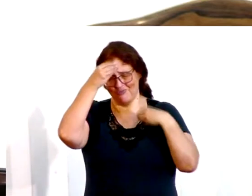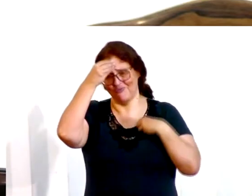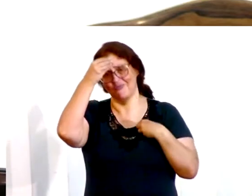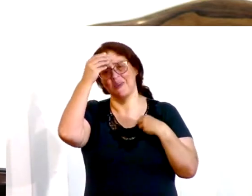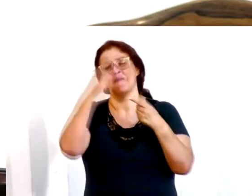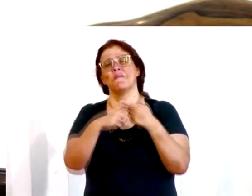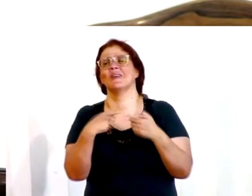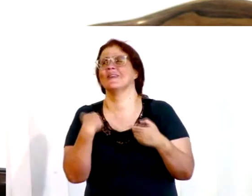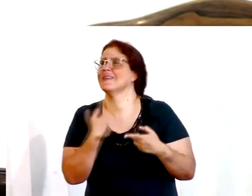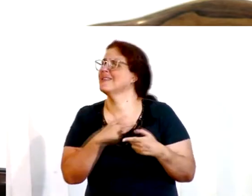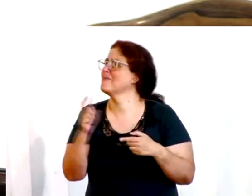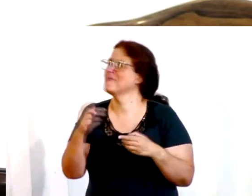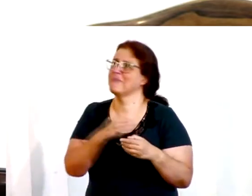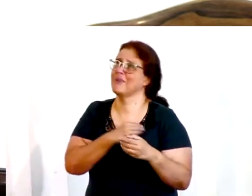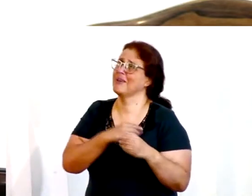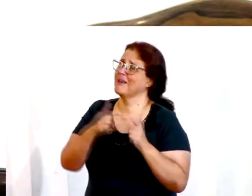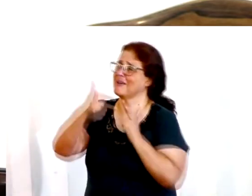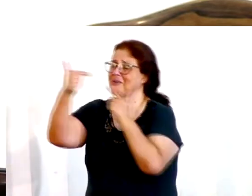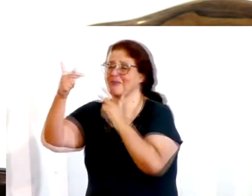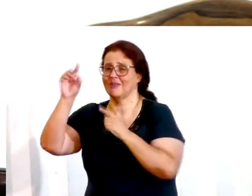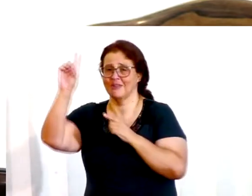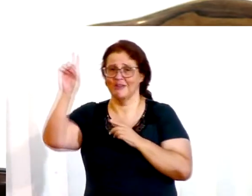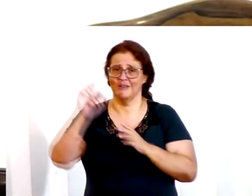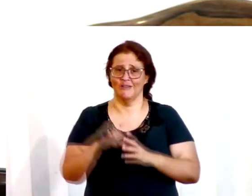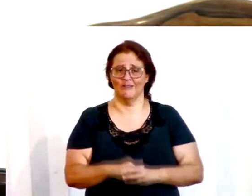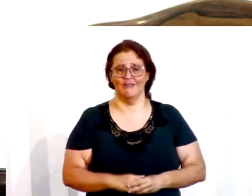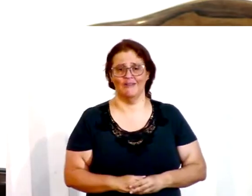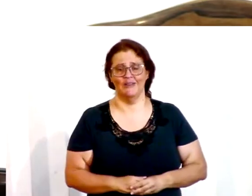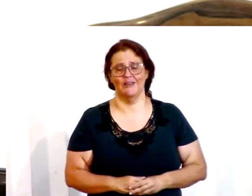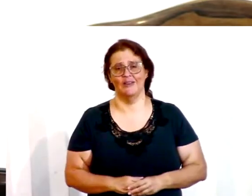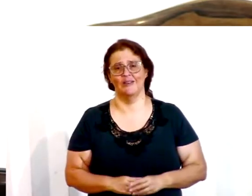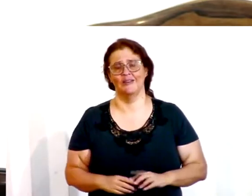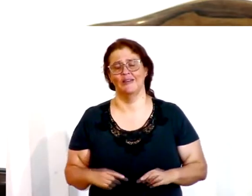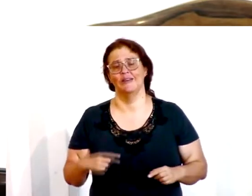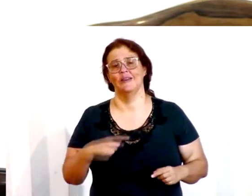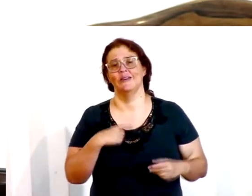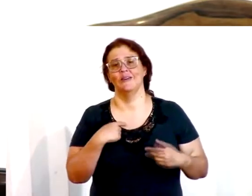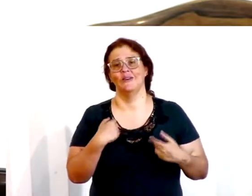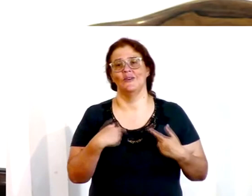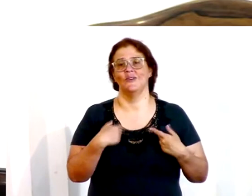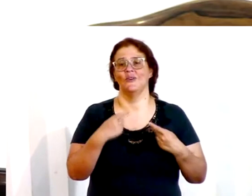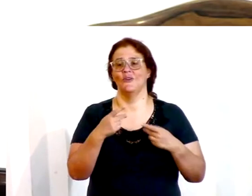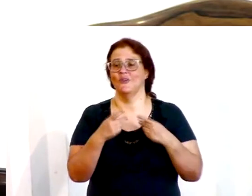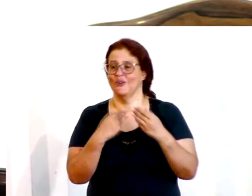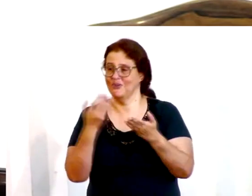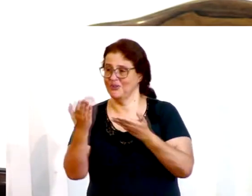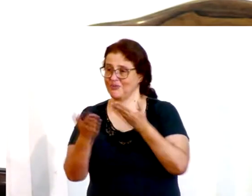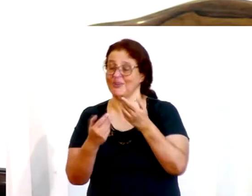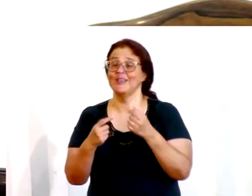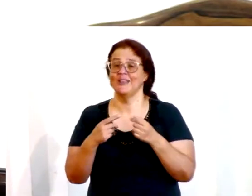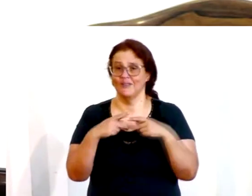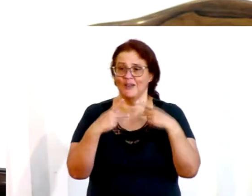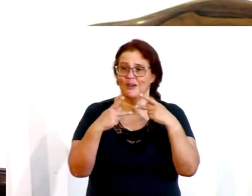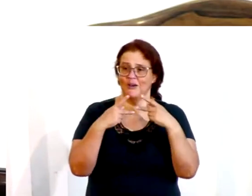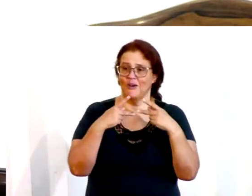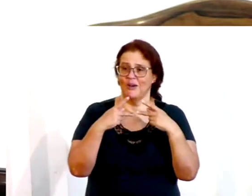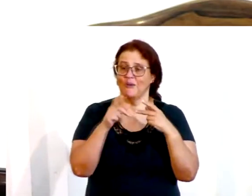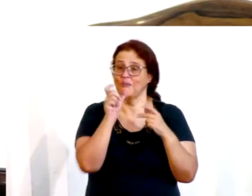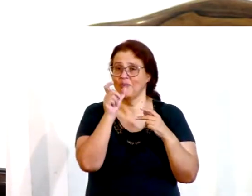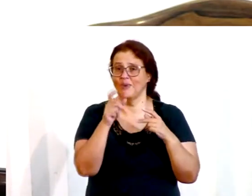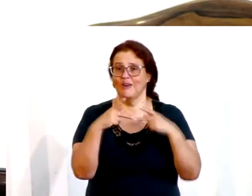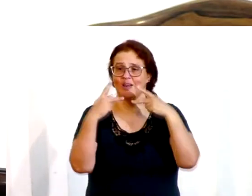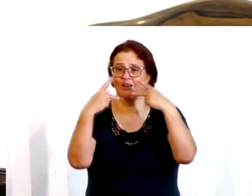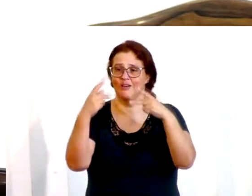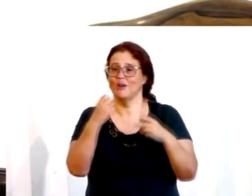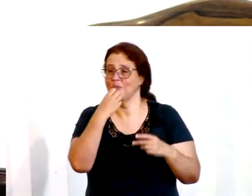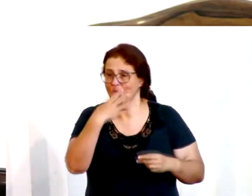em vós a palavra da verdade, para que você possa instruir e aconselhar uns aos outros. E como nós